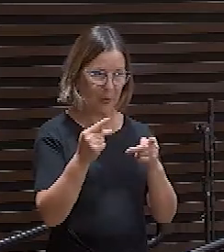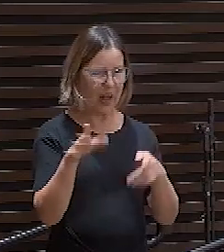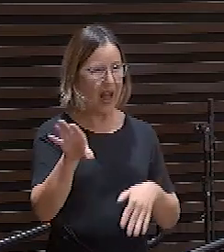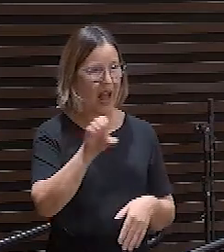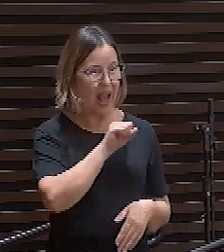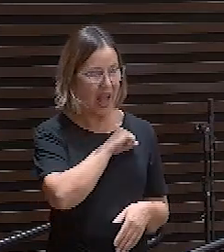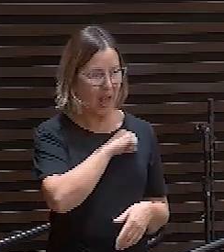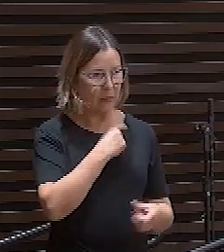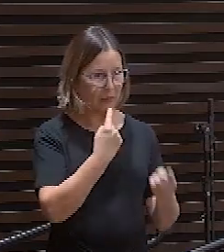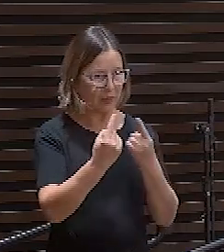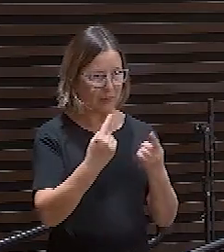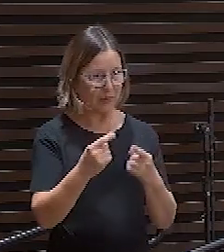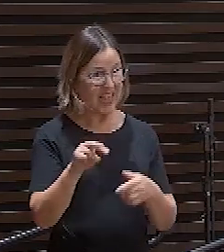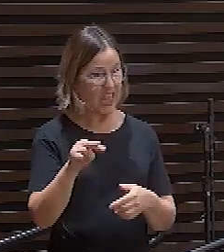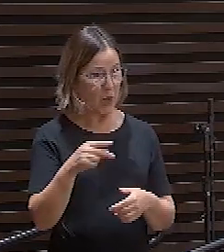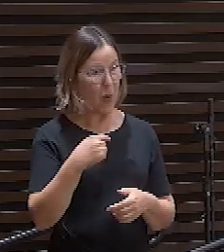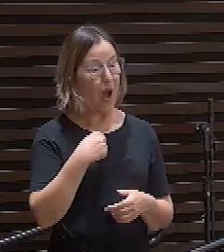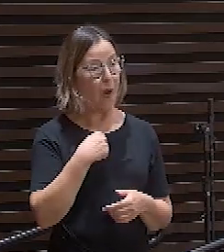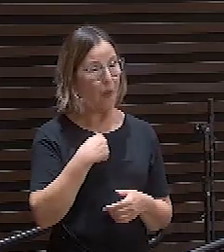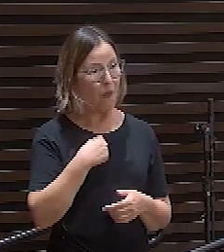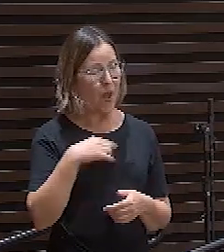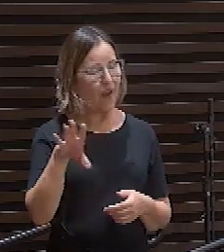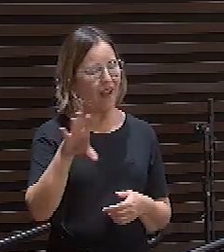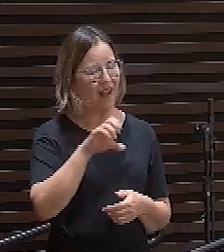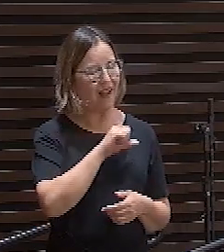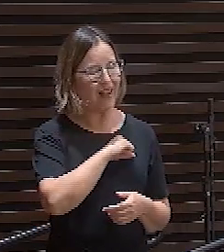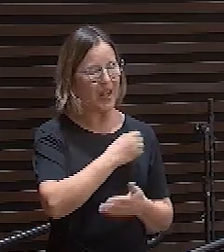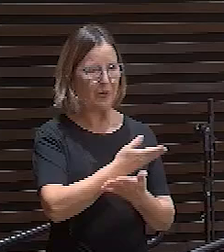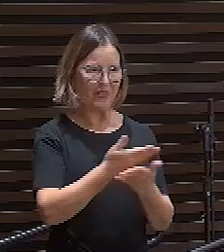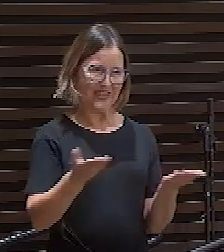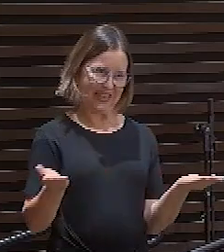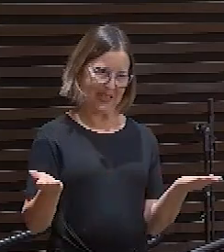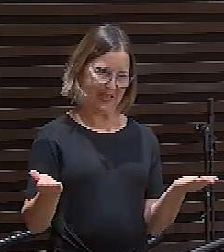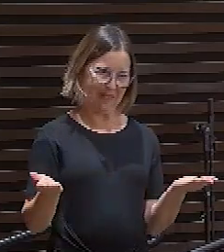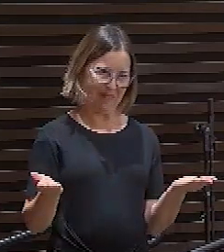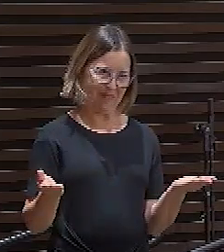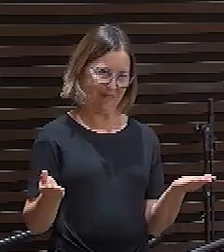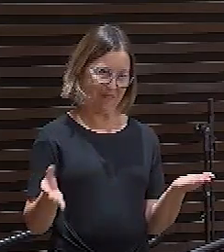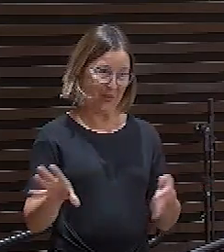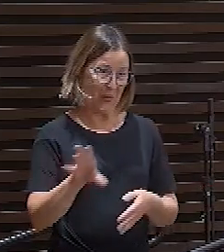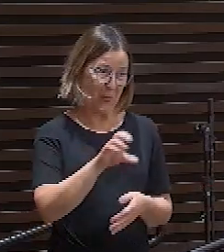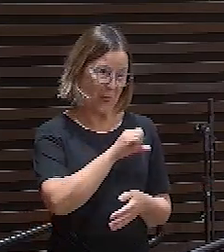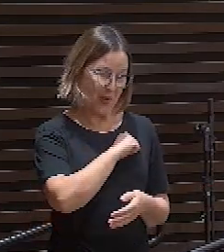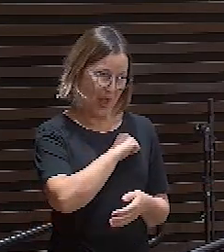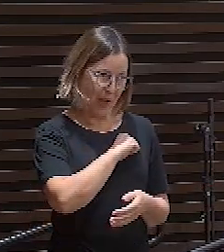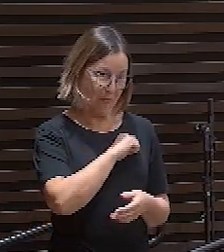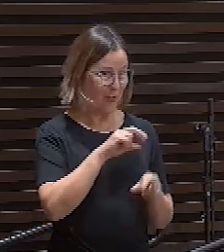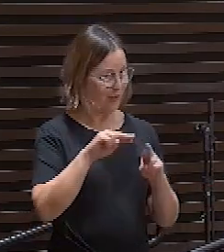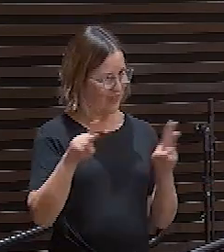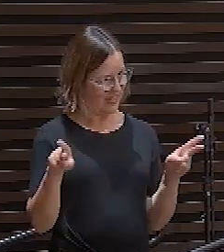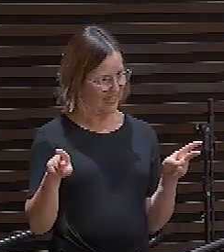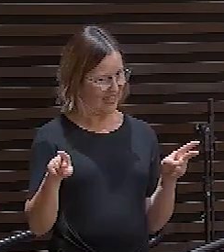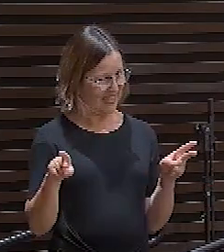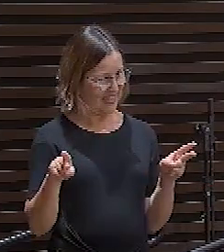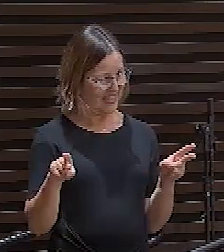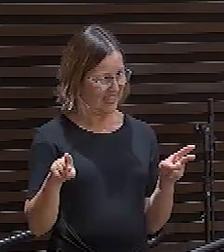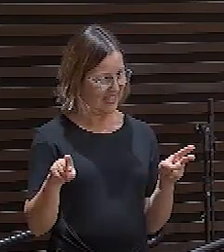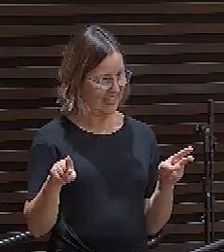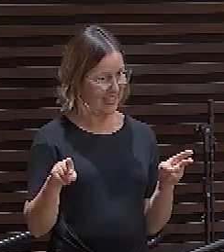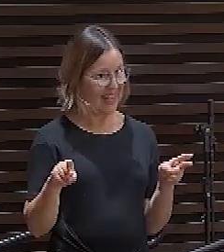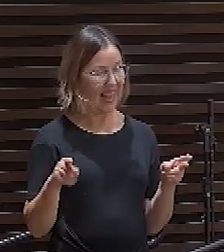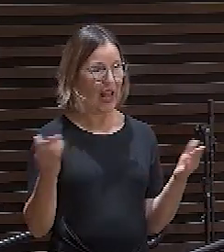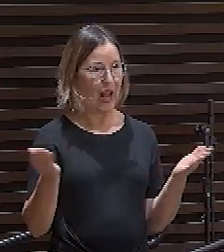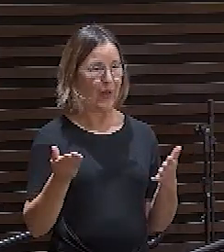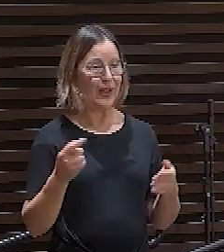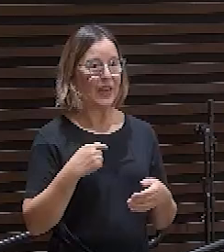eu, Cristo, vos amei. Mudou o amor. Eu já não amo mais com o meu amor. Agora eu